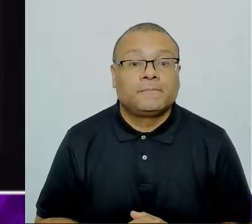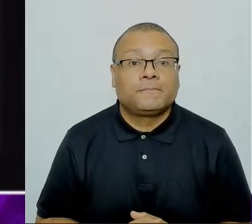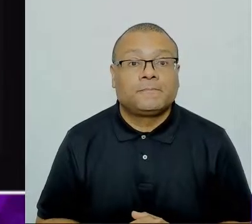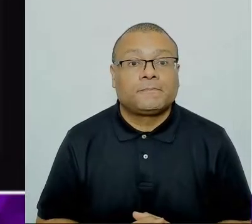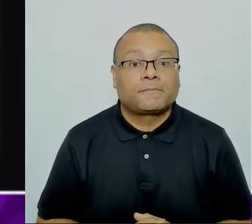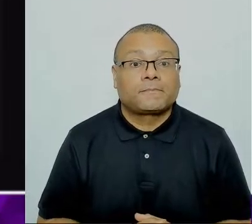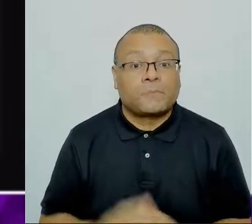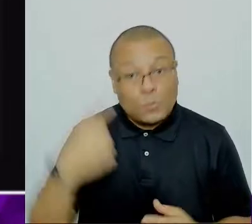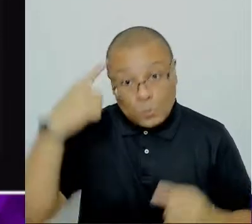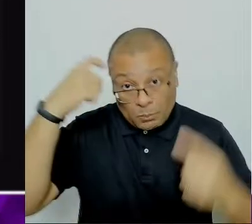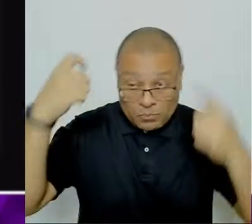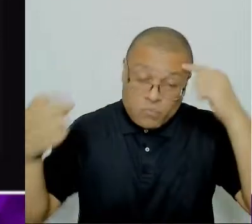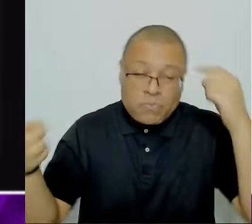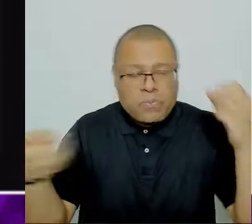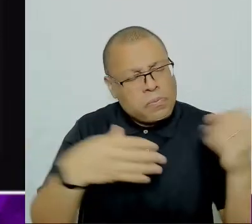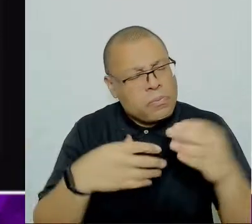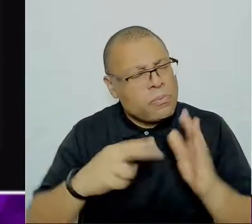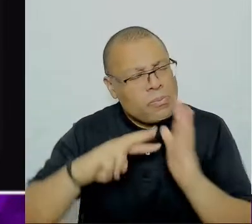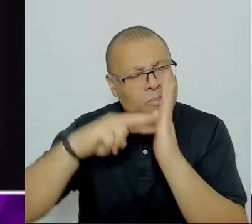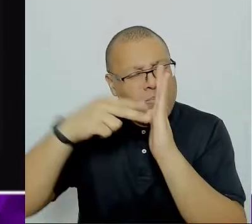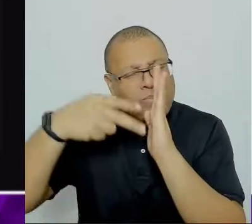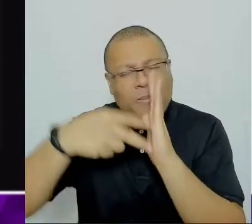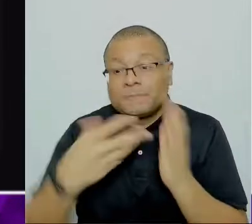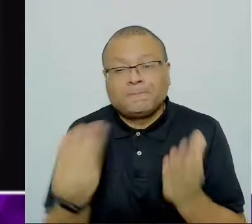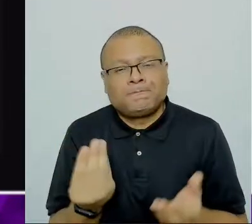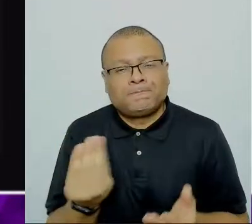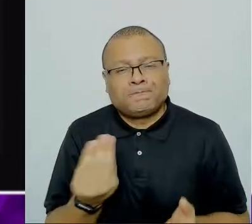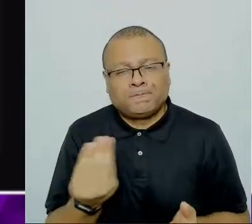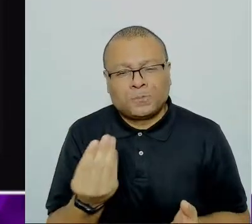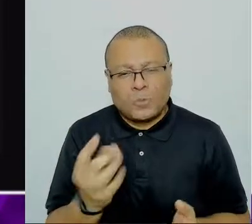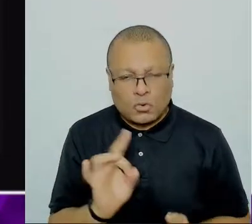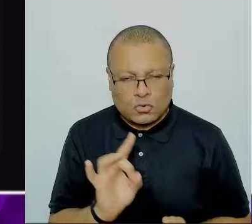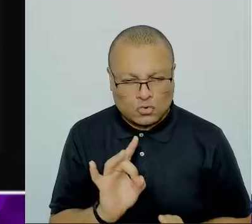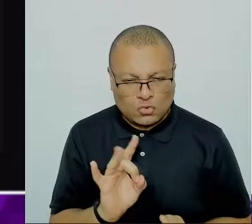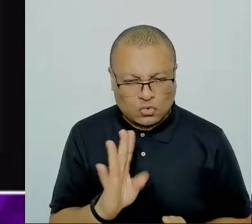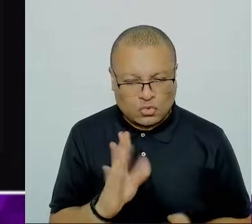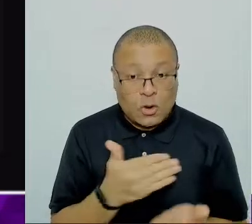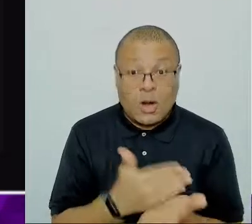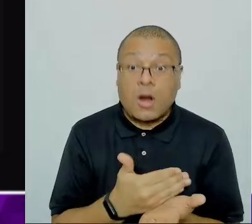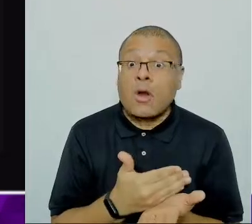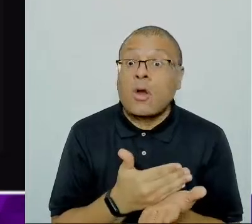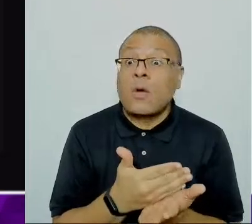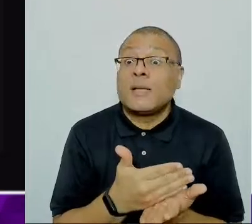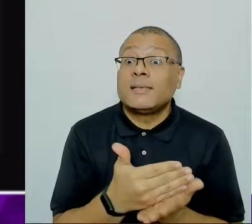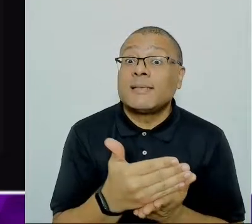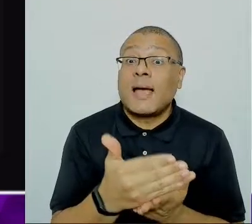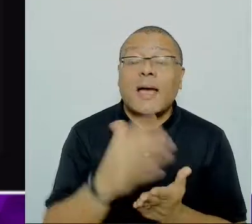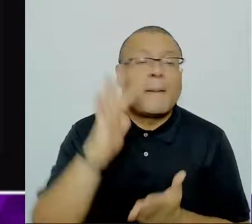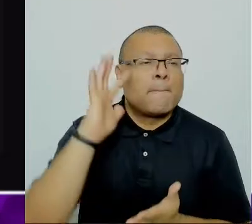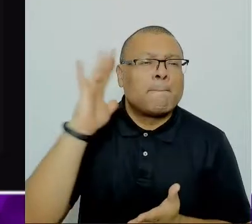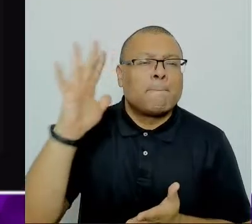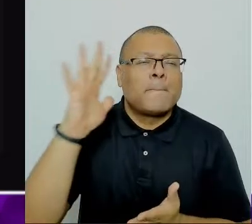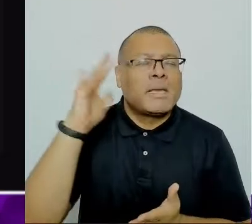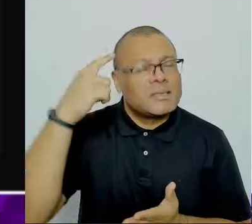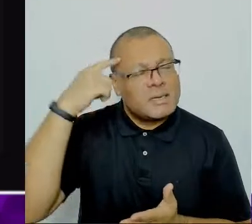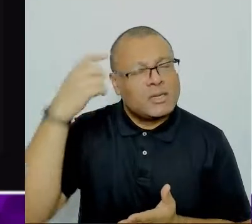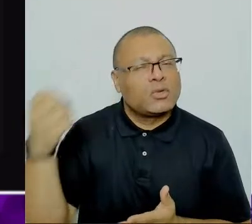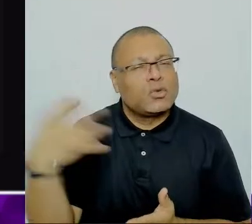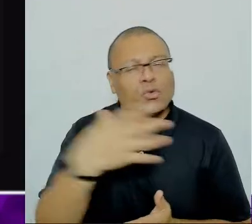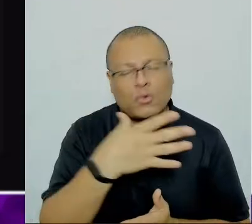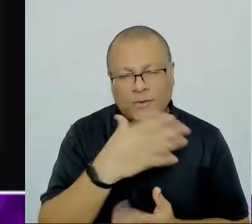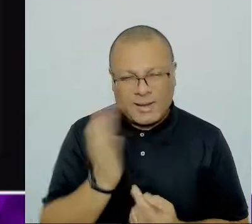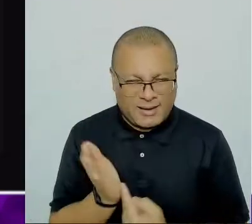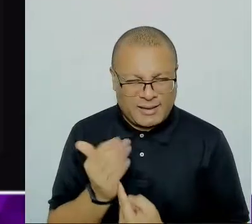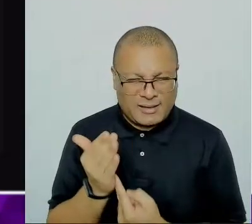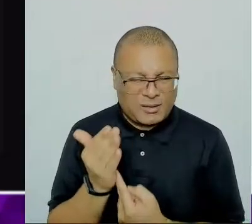né, para a gente começar. Inovação, como eu disse para vocês, não pode iniciar pensando que a inovação é com tecnologia. A